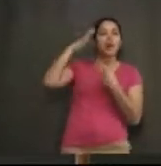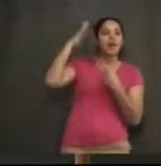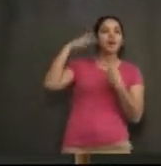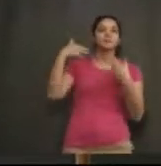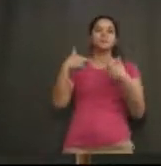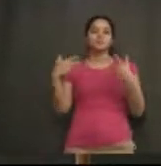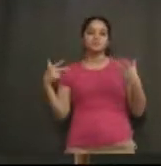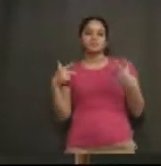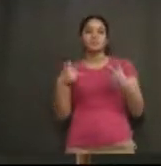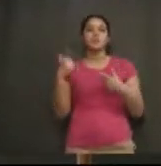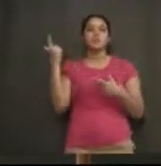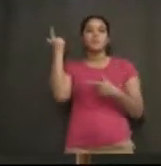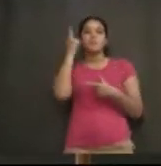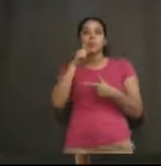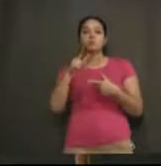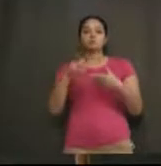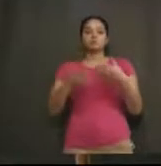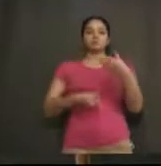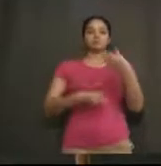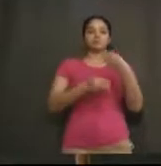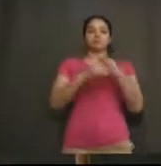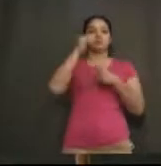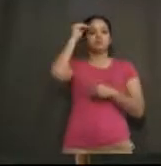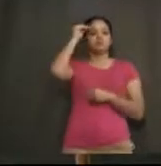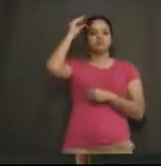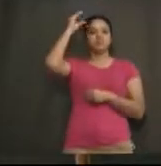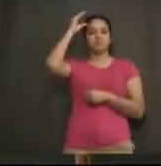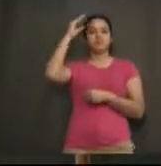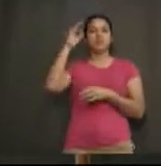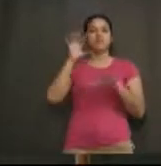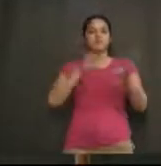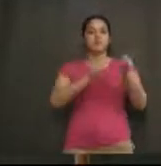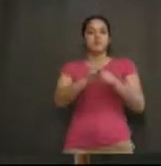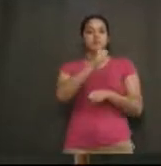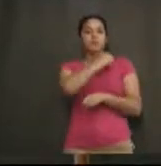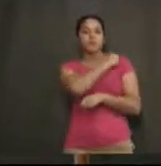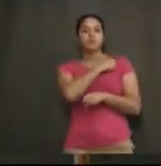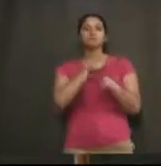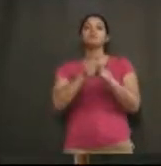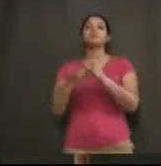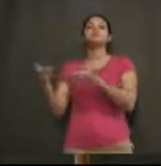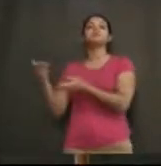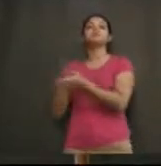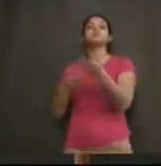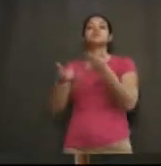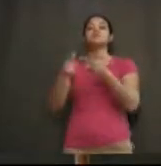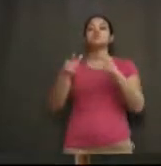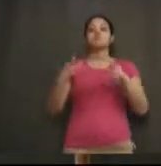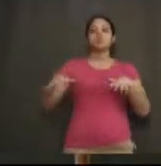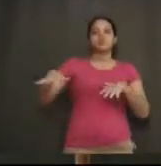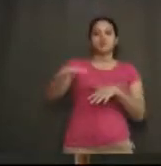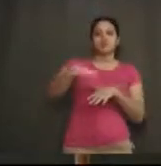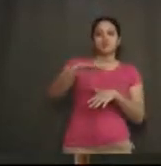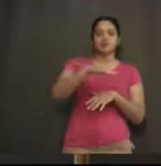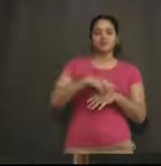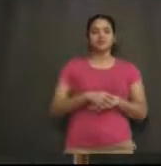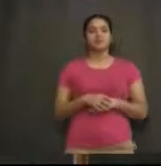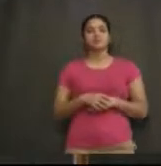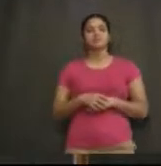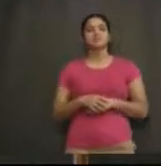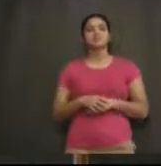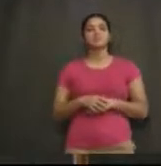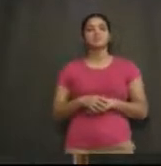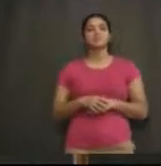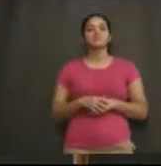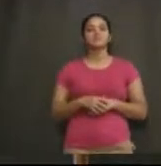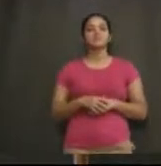alunos, né, e também a interação entre outras áreas. Então, nós estamos muito felizes por essa possibilidade, né, de sediar o evento e de